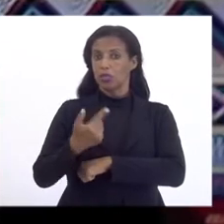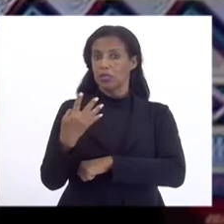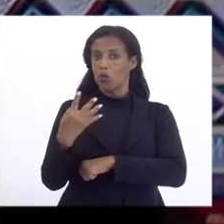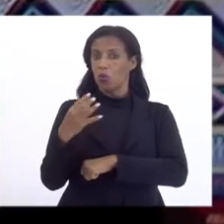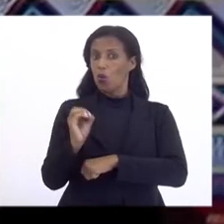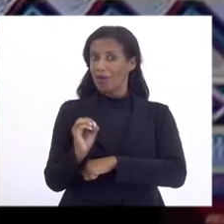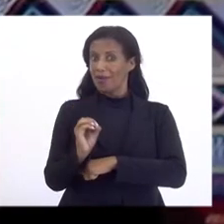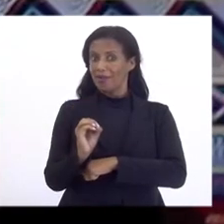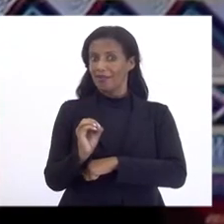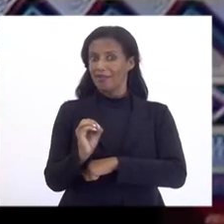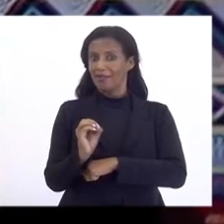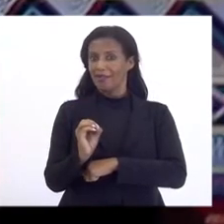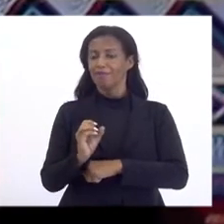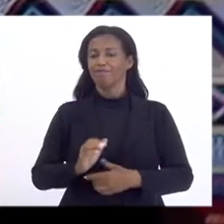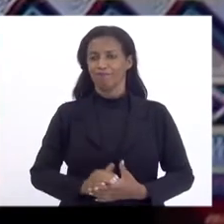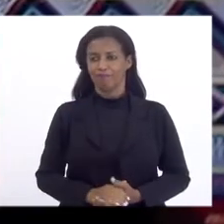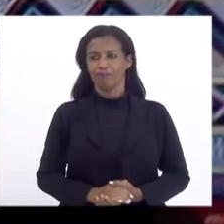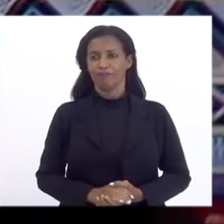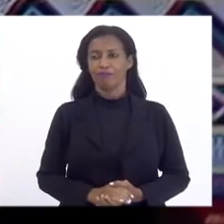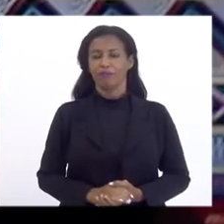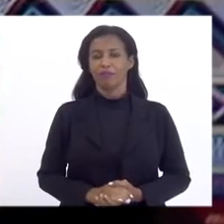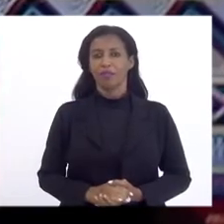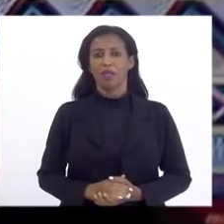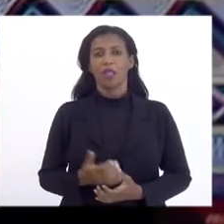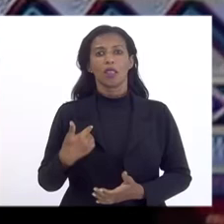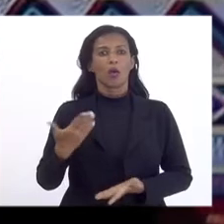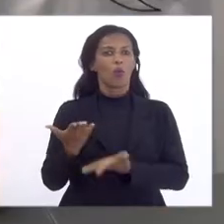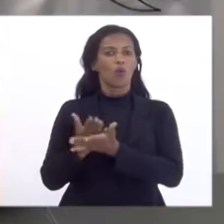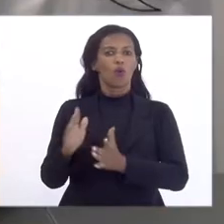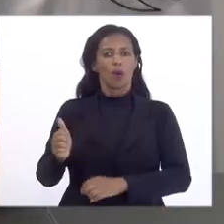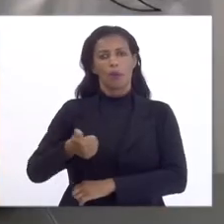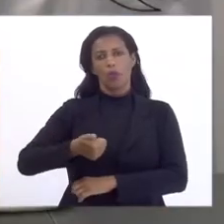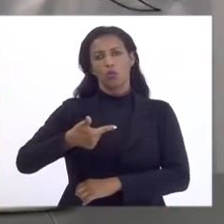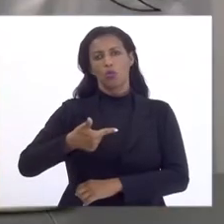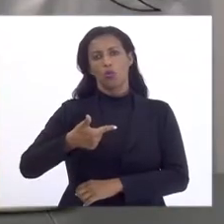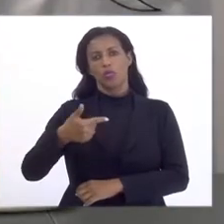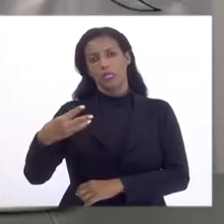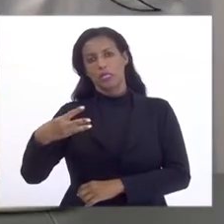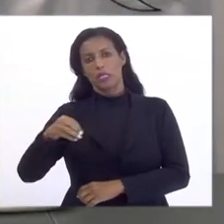Isso. Eu vou encerrar às 12h30. Eu vou encerrar às 12h30 hoje. Ok.